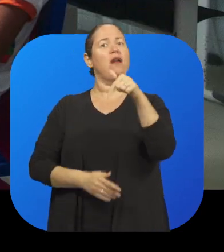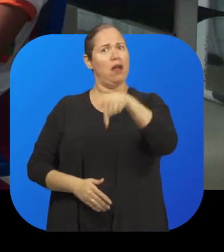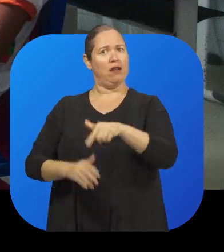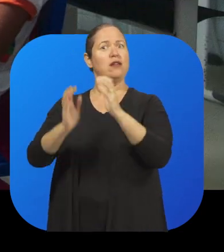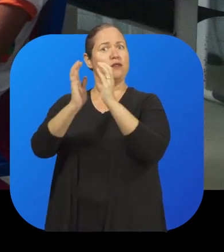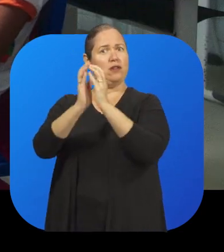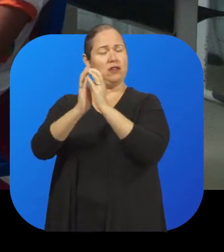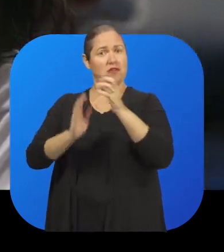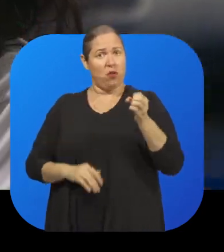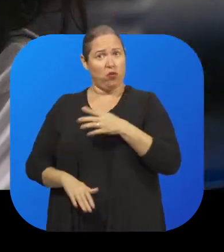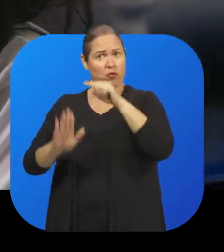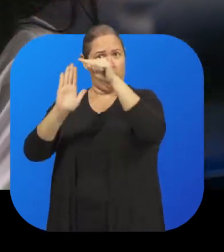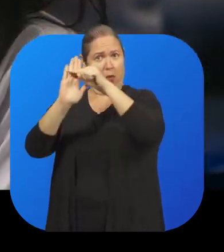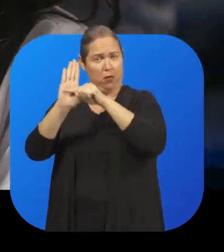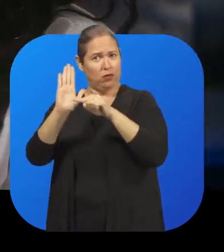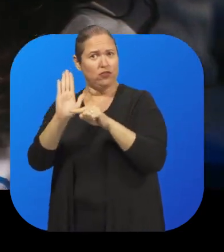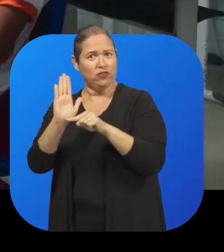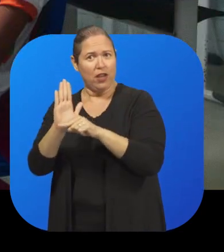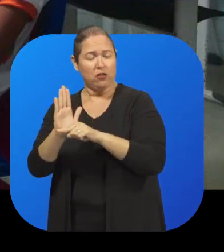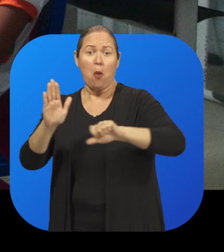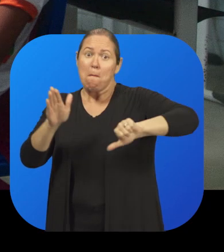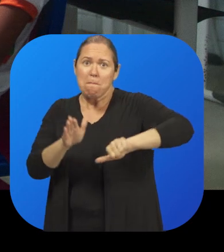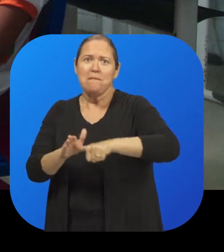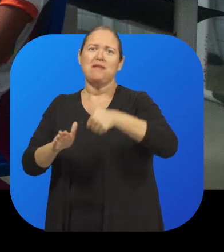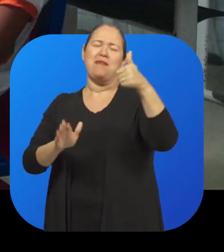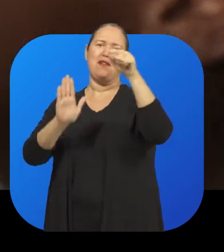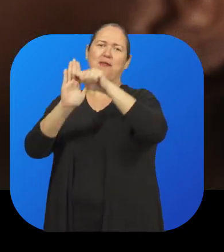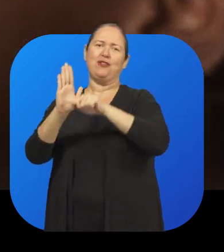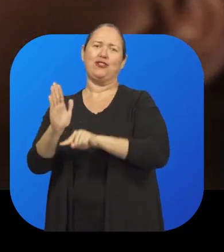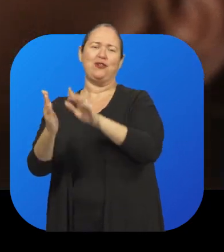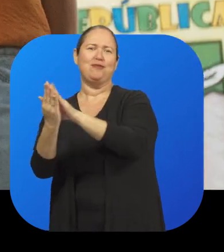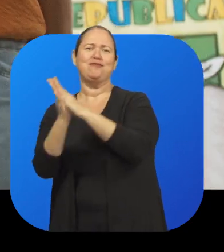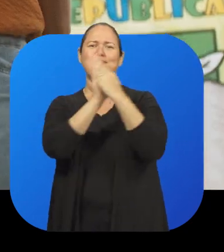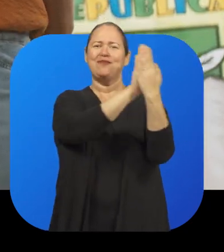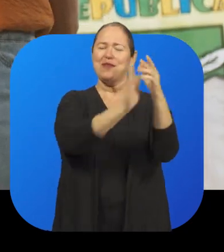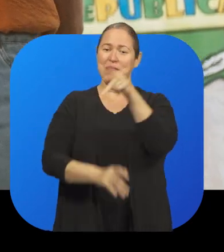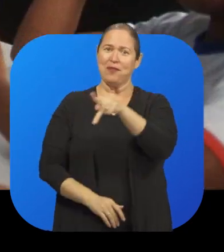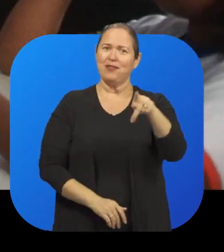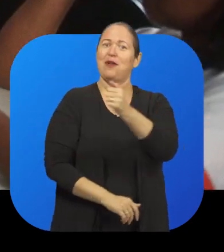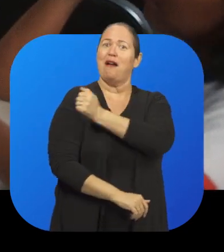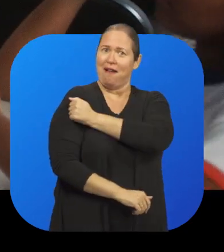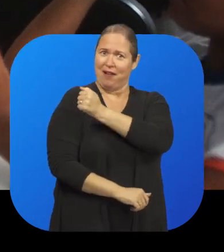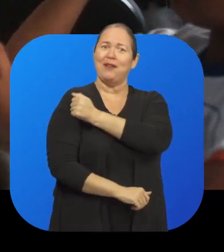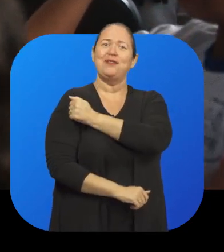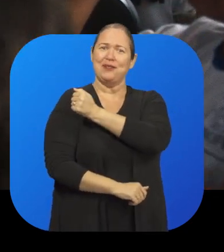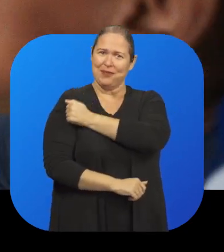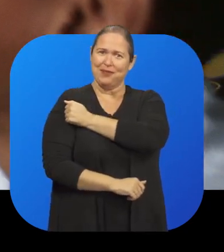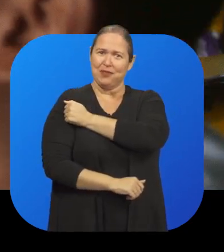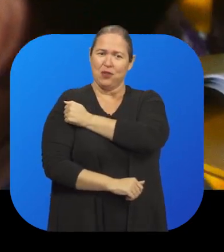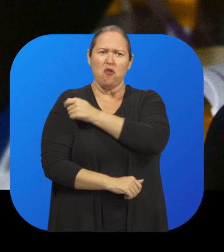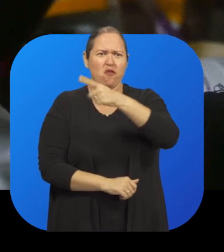no Recife temos o projeto Recife no Mundo, que é o primeiro projeto de intercâmbio de professores e alunos de ensino fundamental